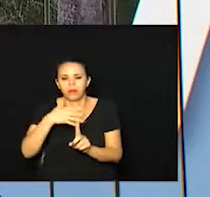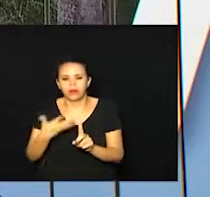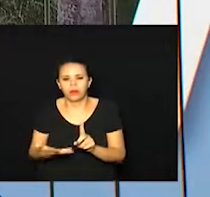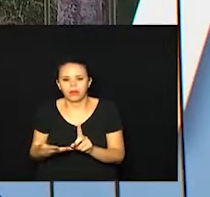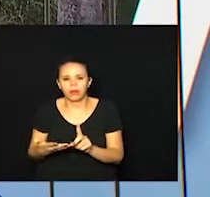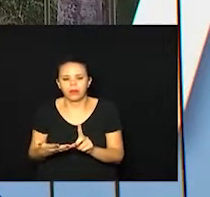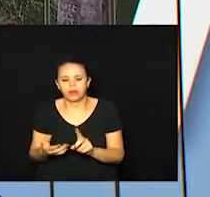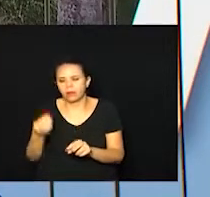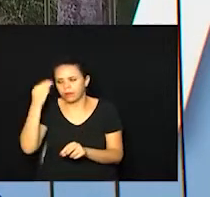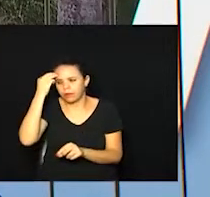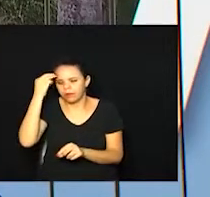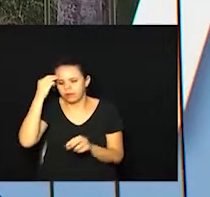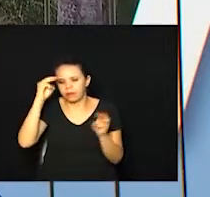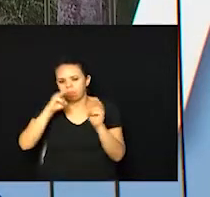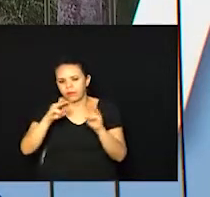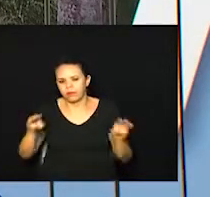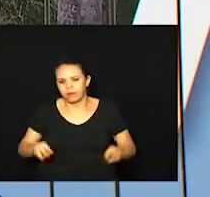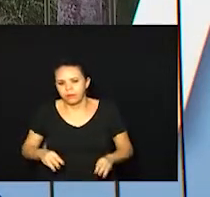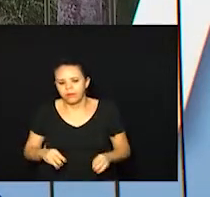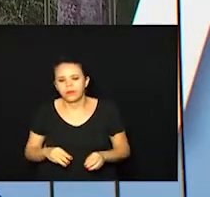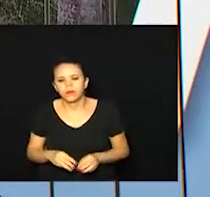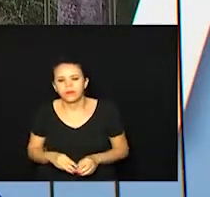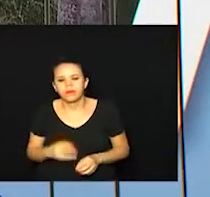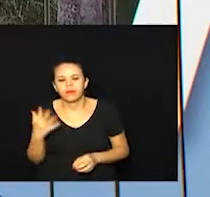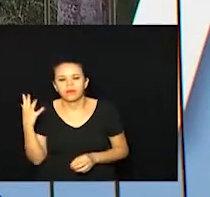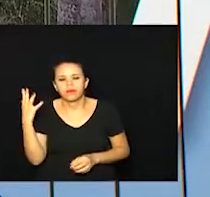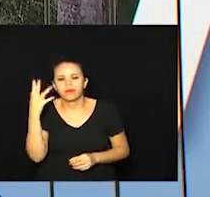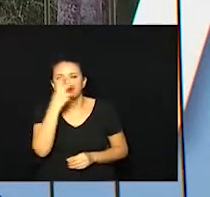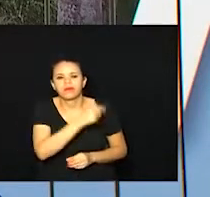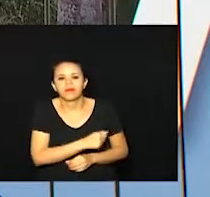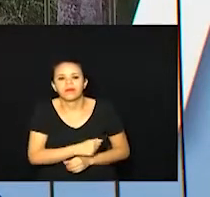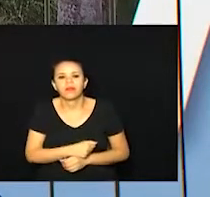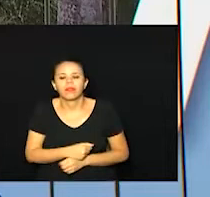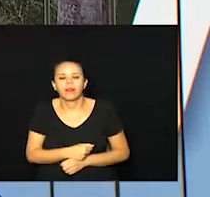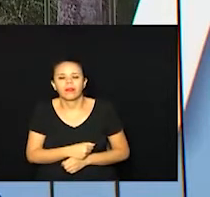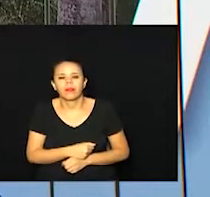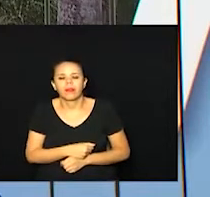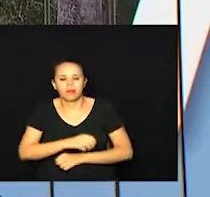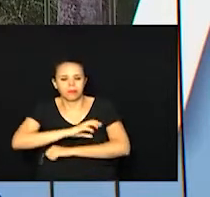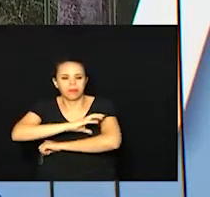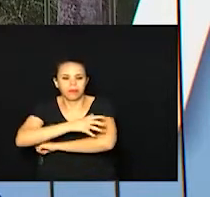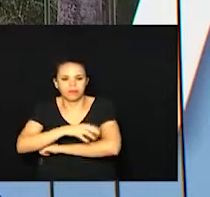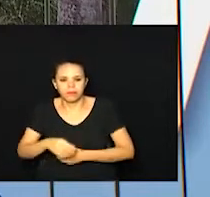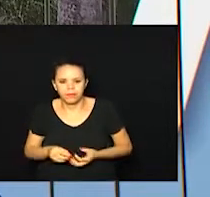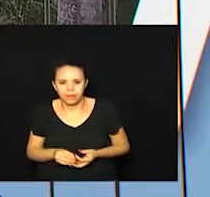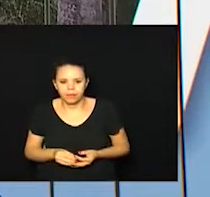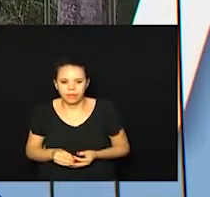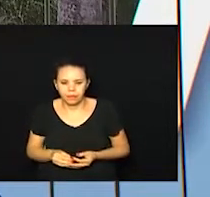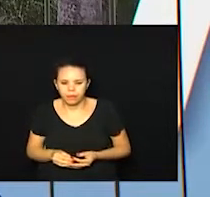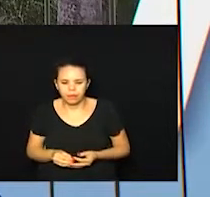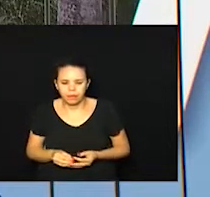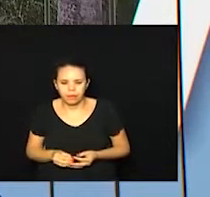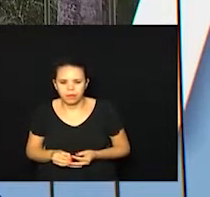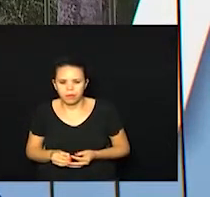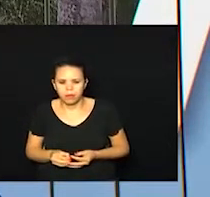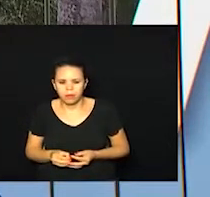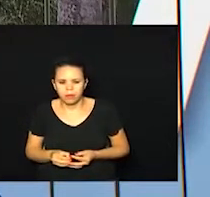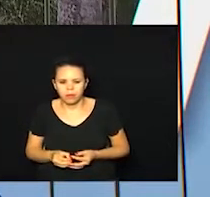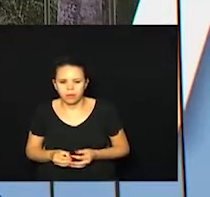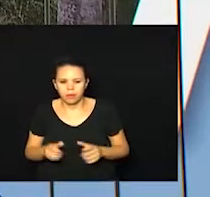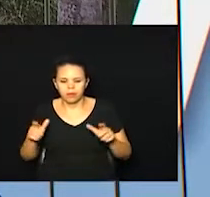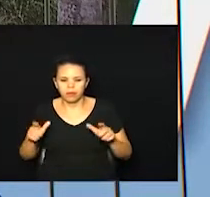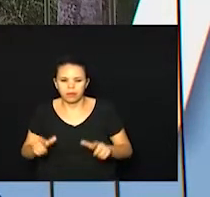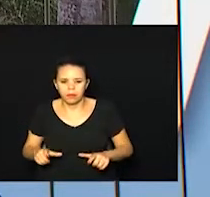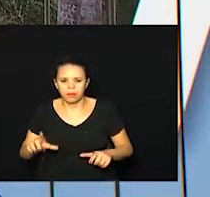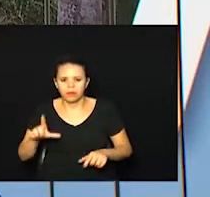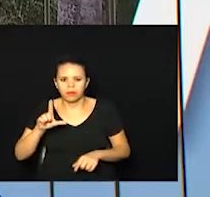um memorial lá, inclusive, muito bonito lá nessa praça, nesse espaço, ali na região leste